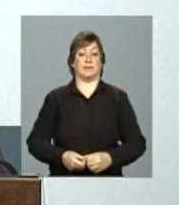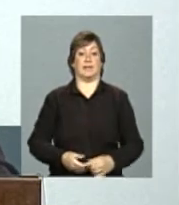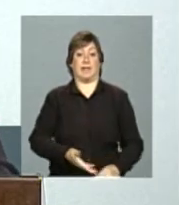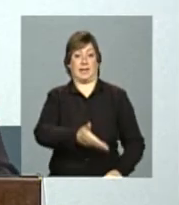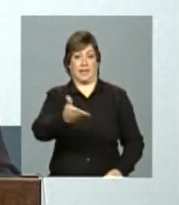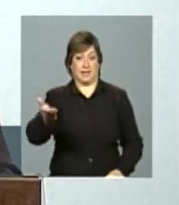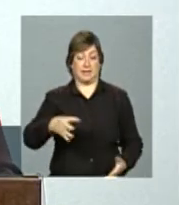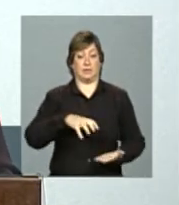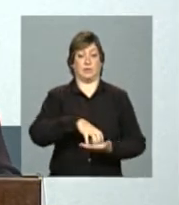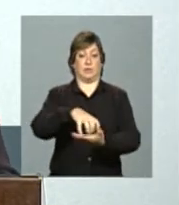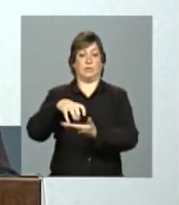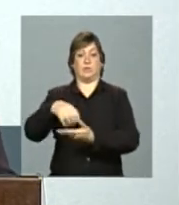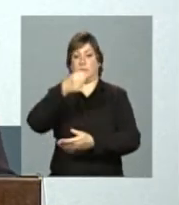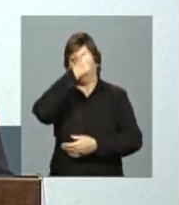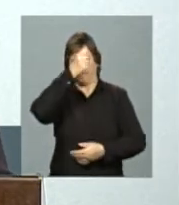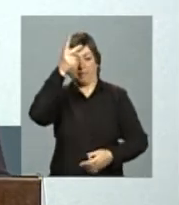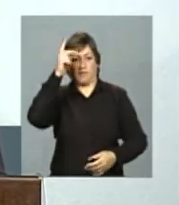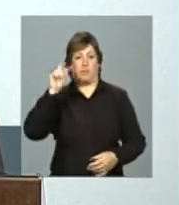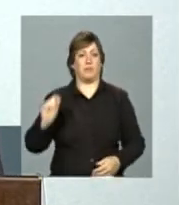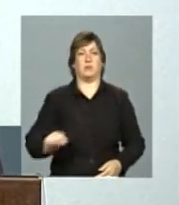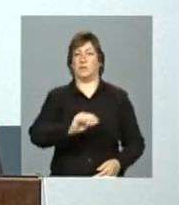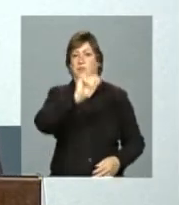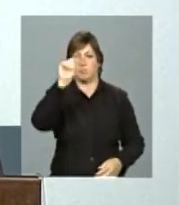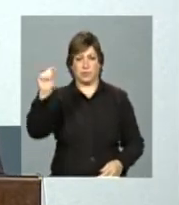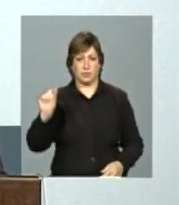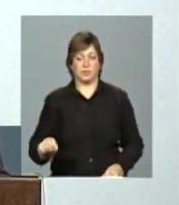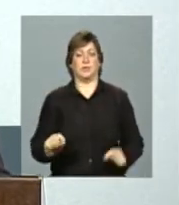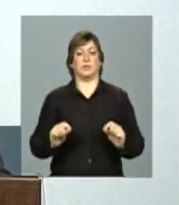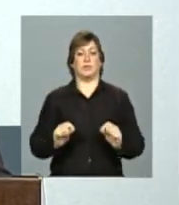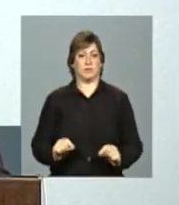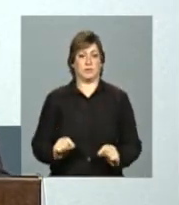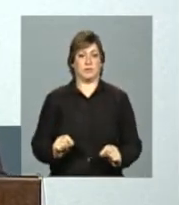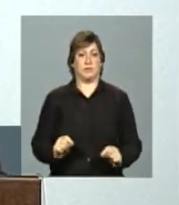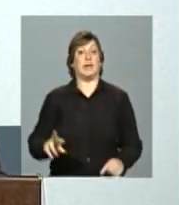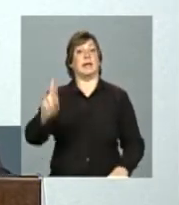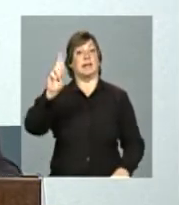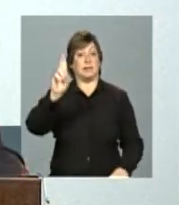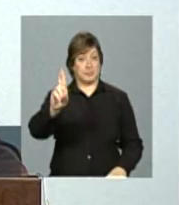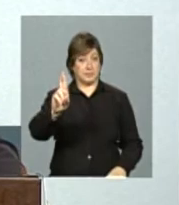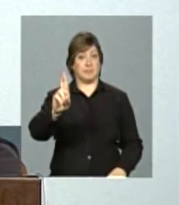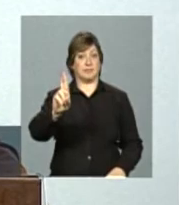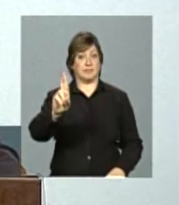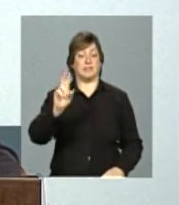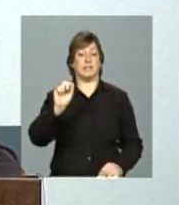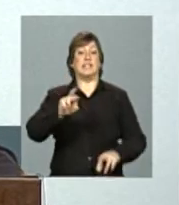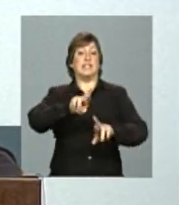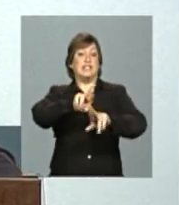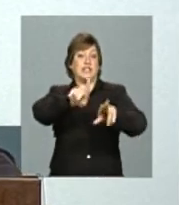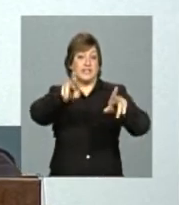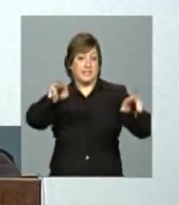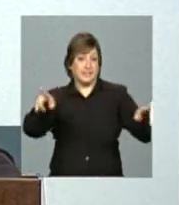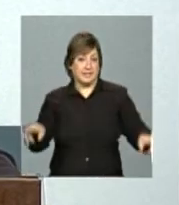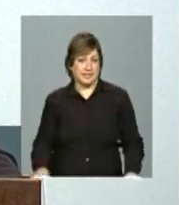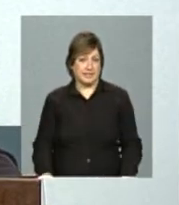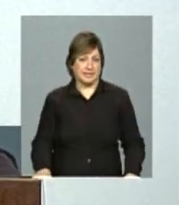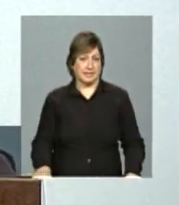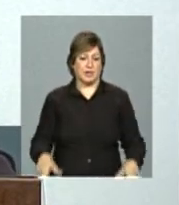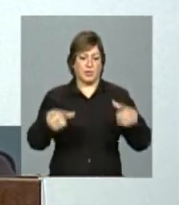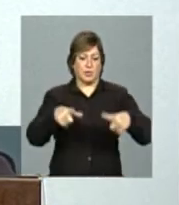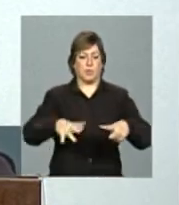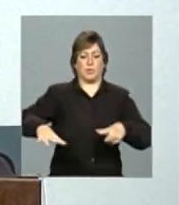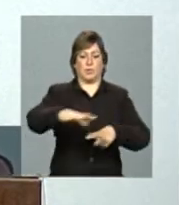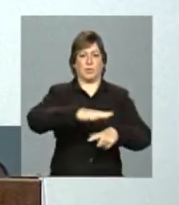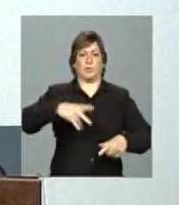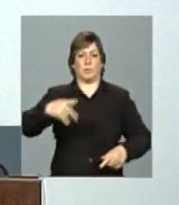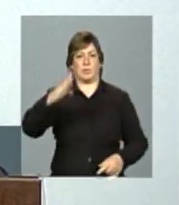entidades e prefeituras que representam diferentes regiões do Brasil com